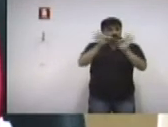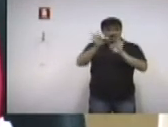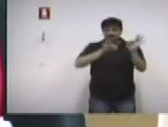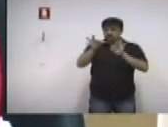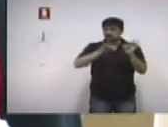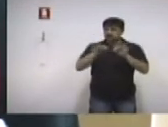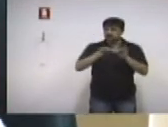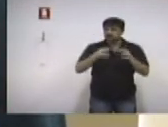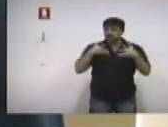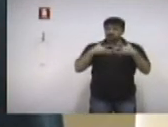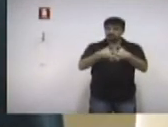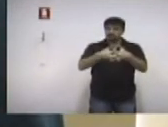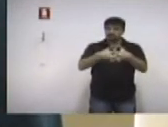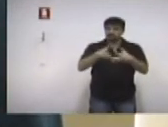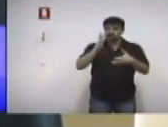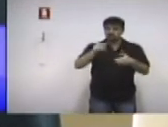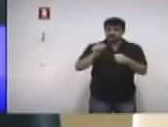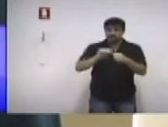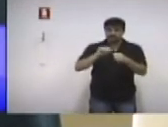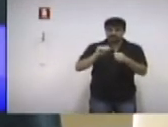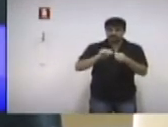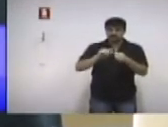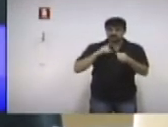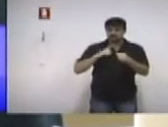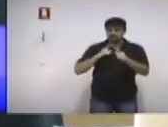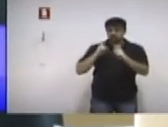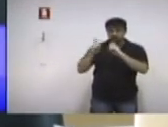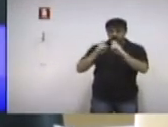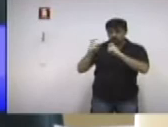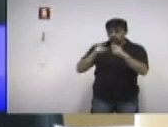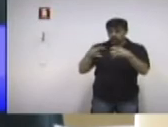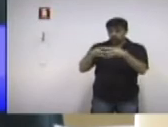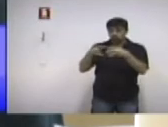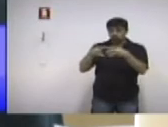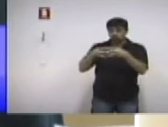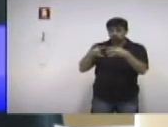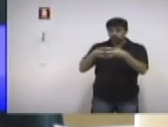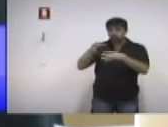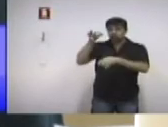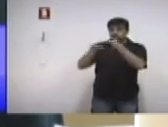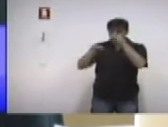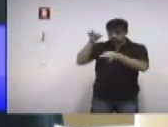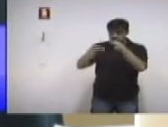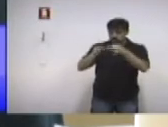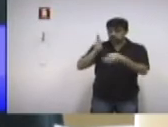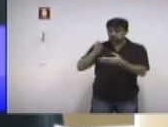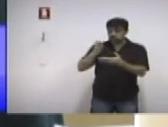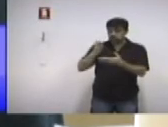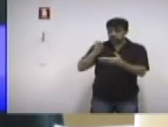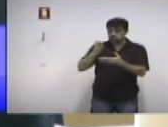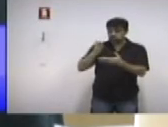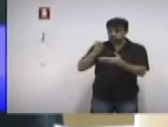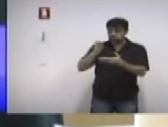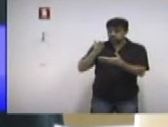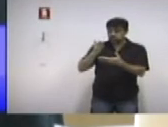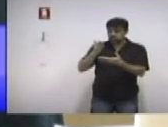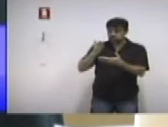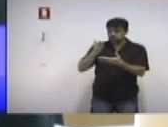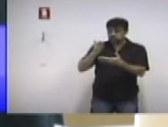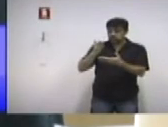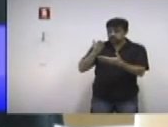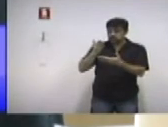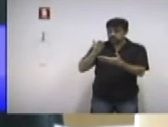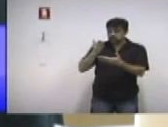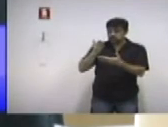muito embora já tenha passado inclusive na Comissão de Justiça na comissão de